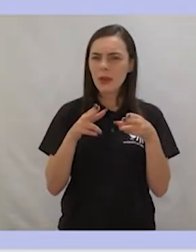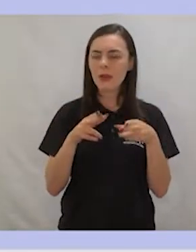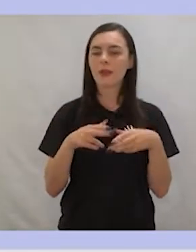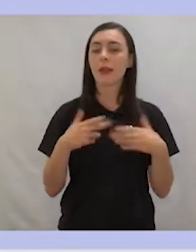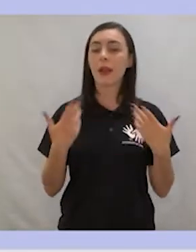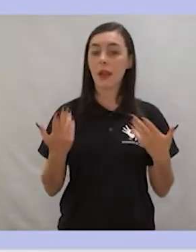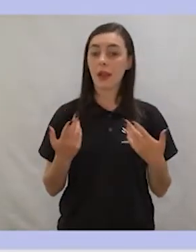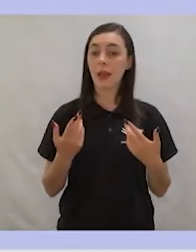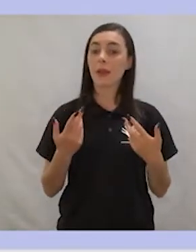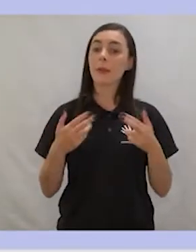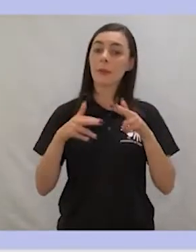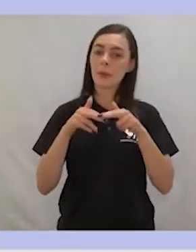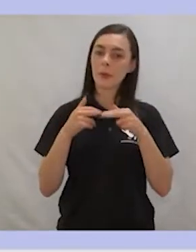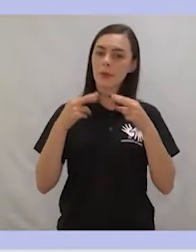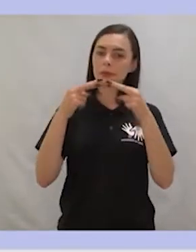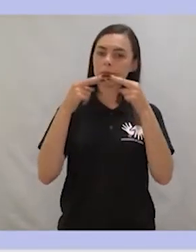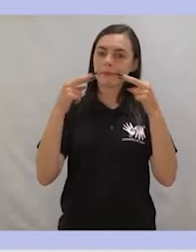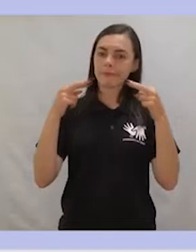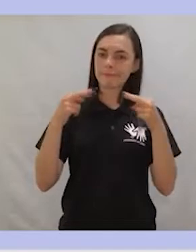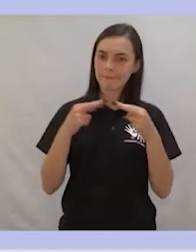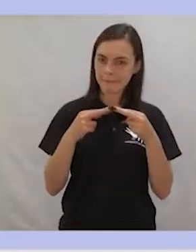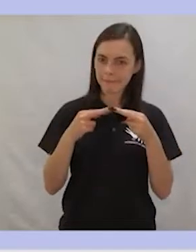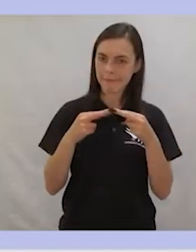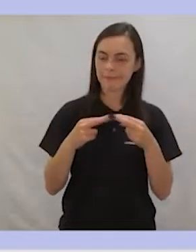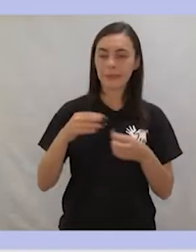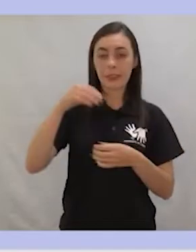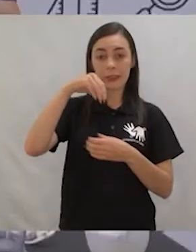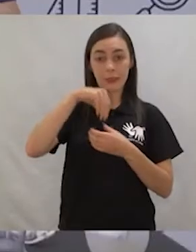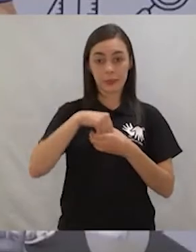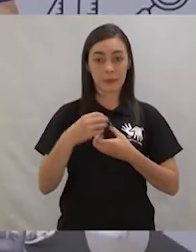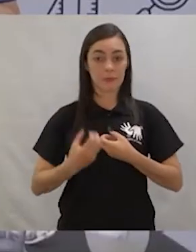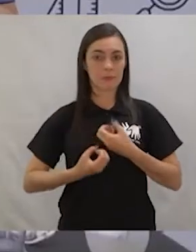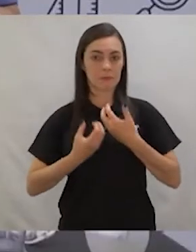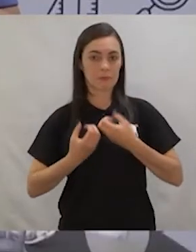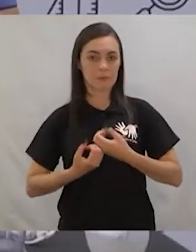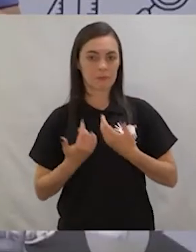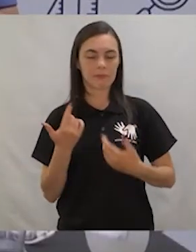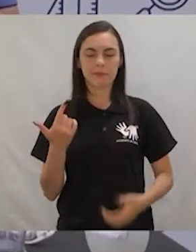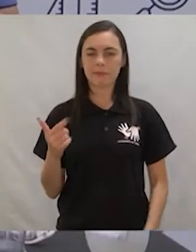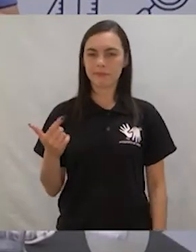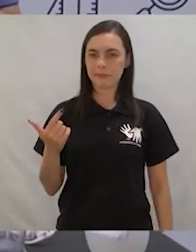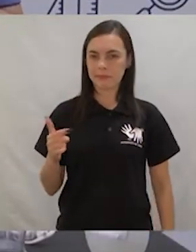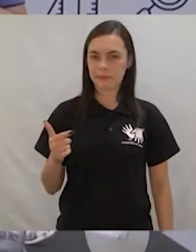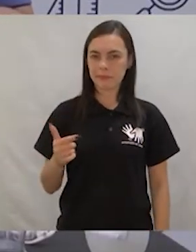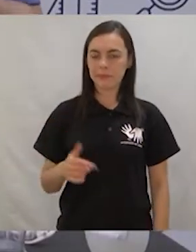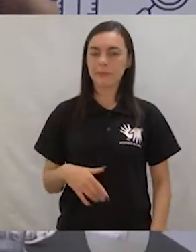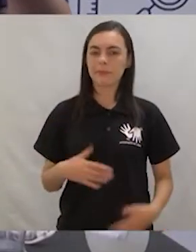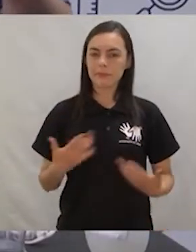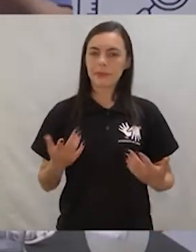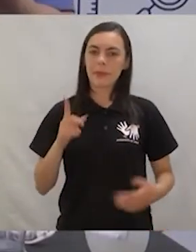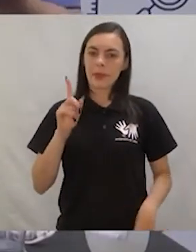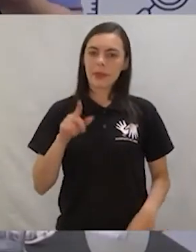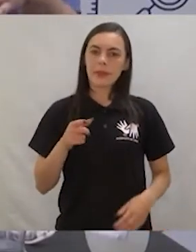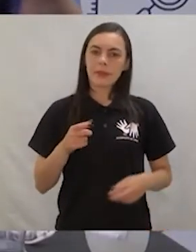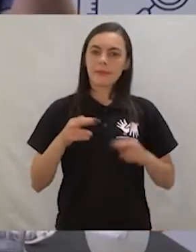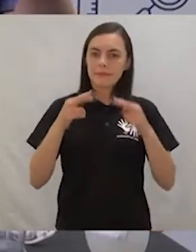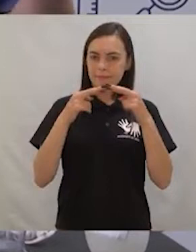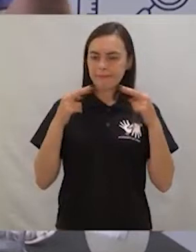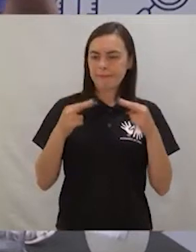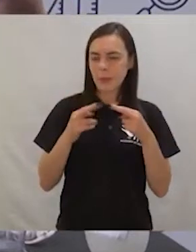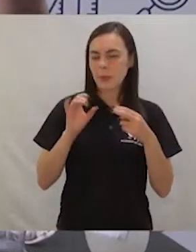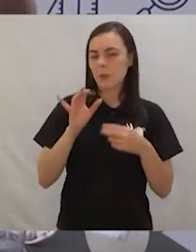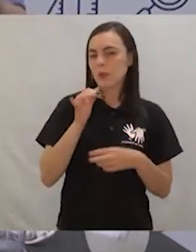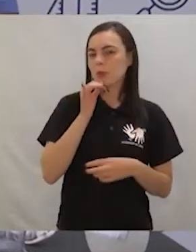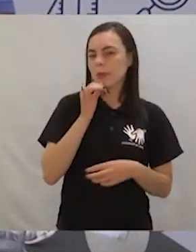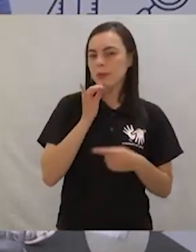igual? Isso nós chamamos de rima. Então, lá no poema de hoje não apareceu, né? Então, isso seria rima. Então, a